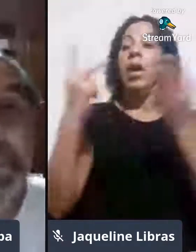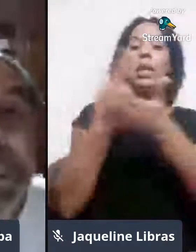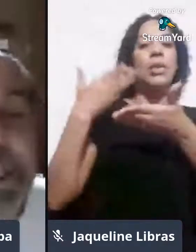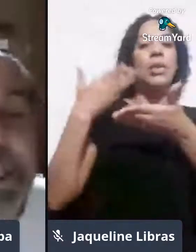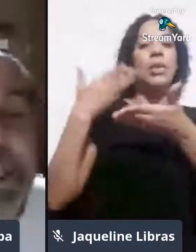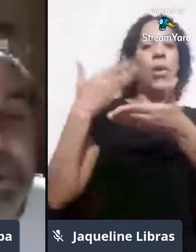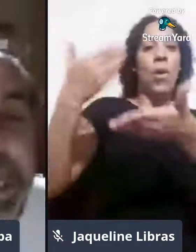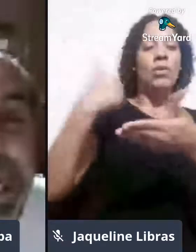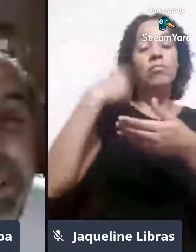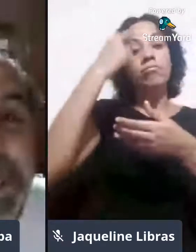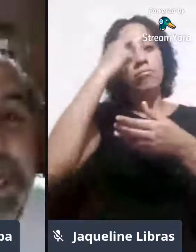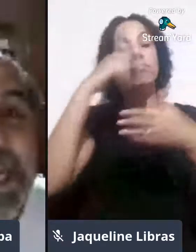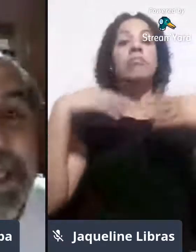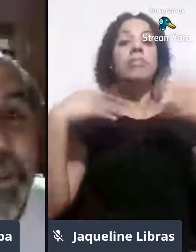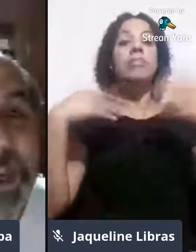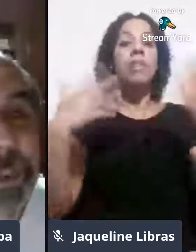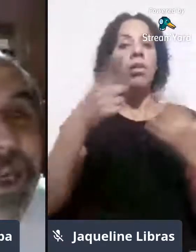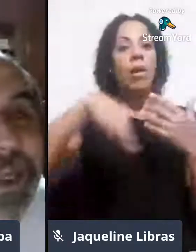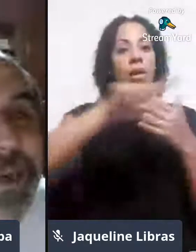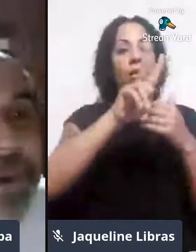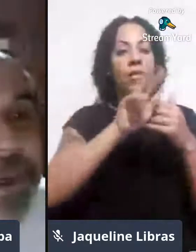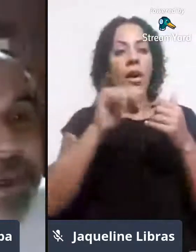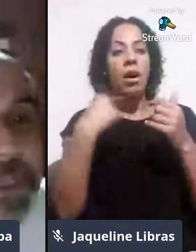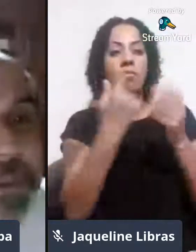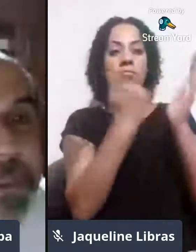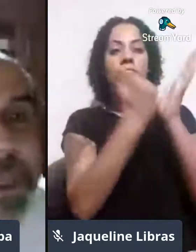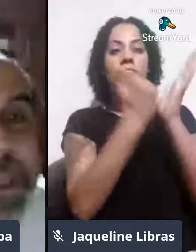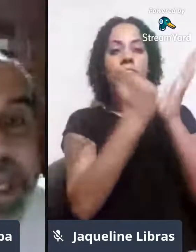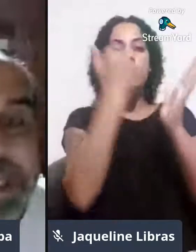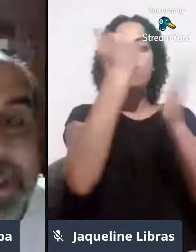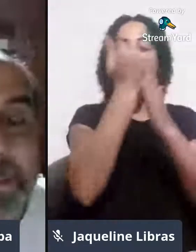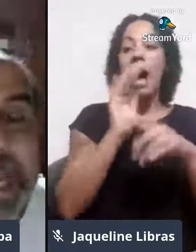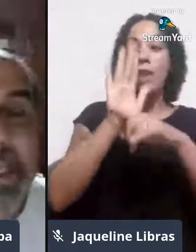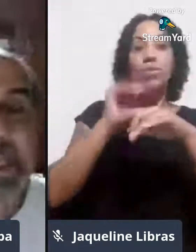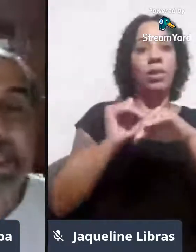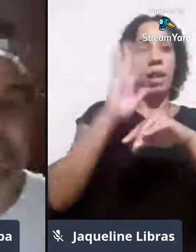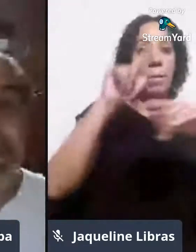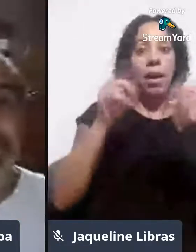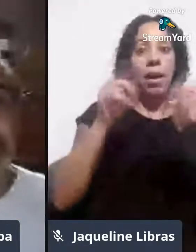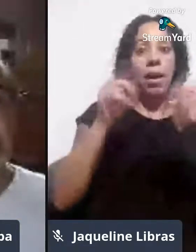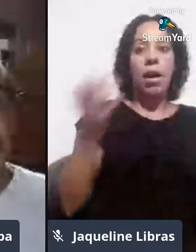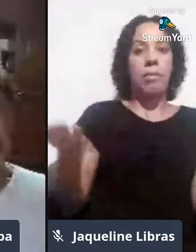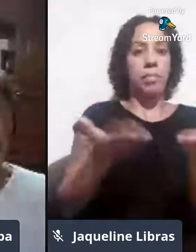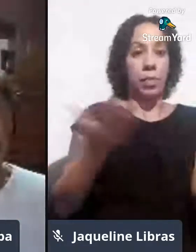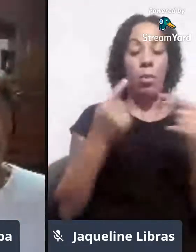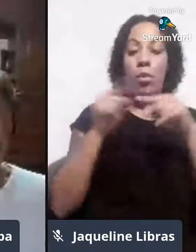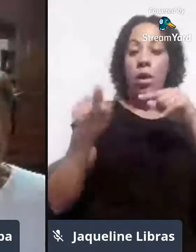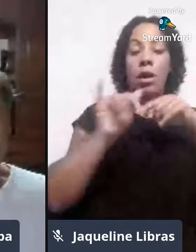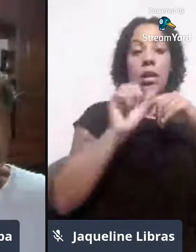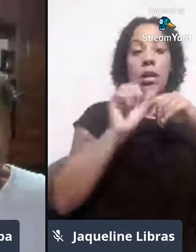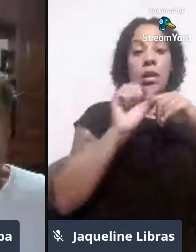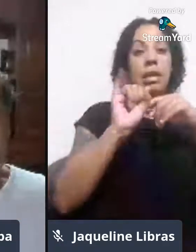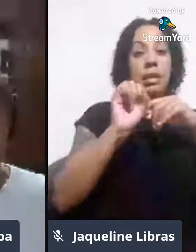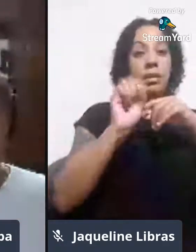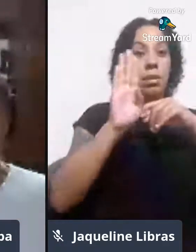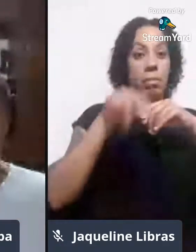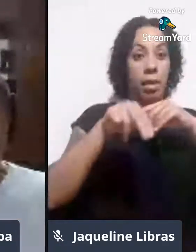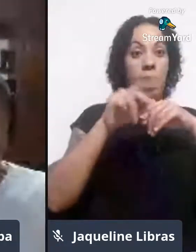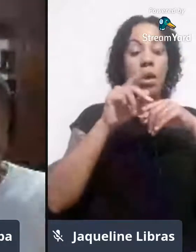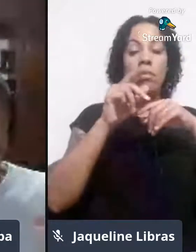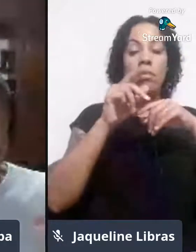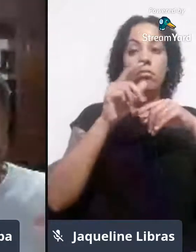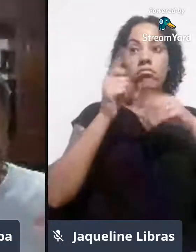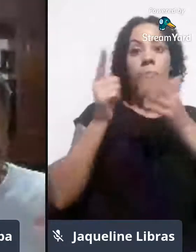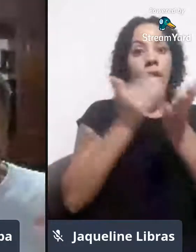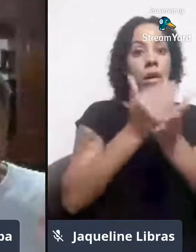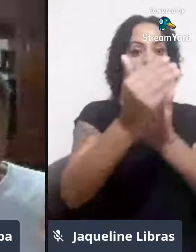bom, vamos intensificar essa colaboração agora mesmo. Essa bela iniciativa da SBEM de pôr os GTs